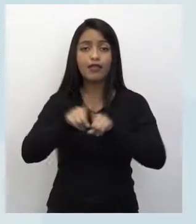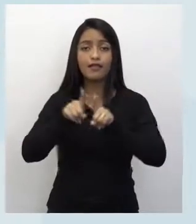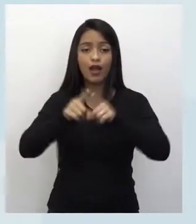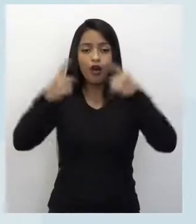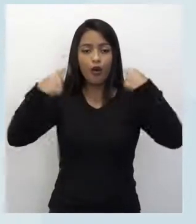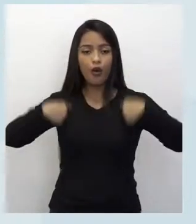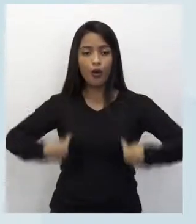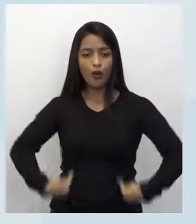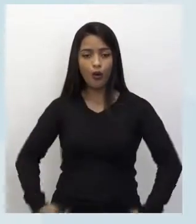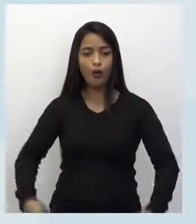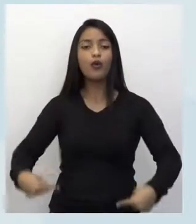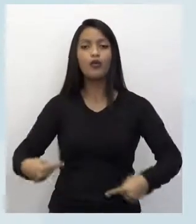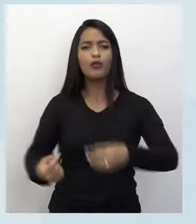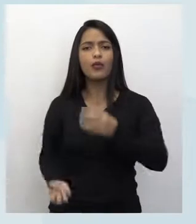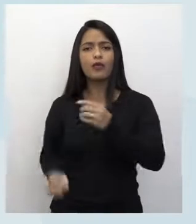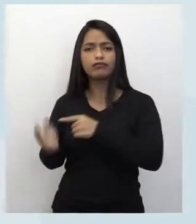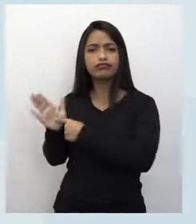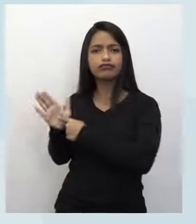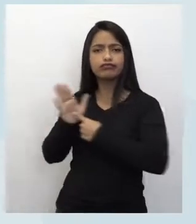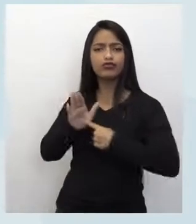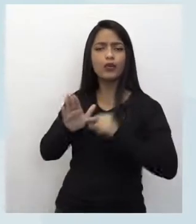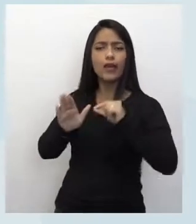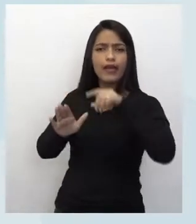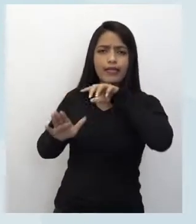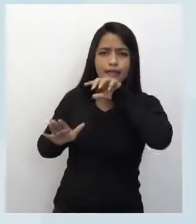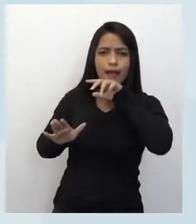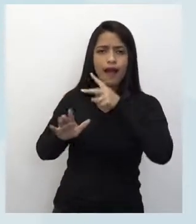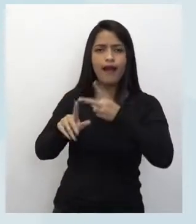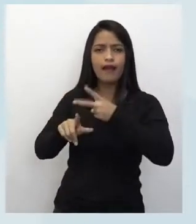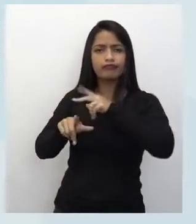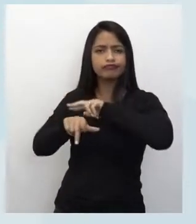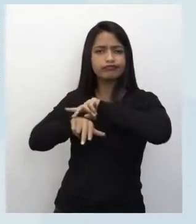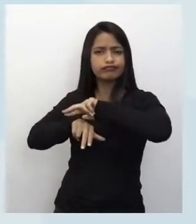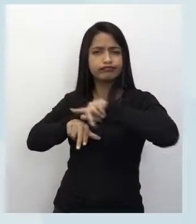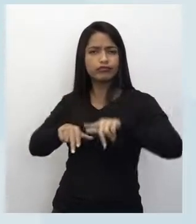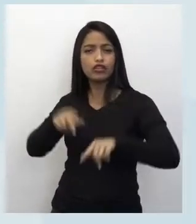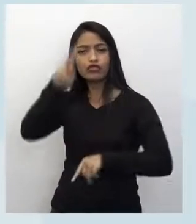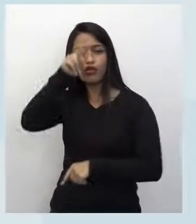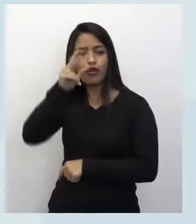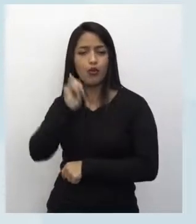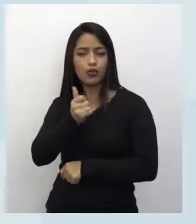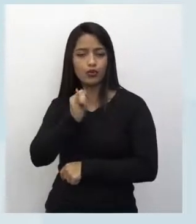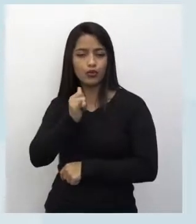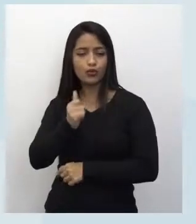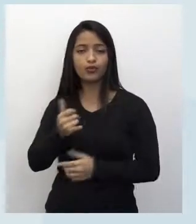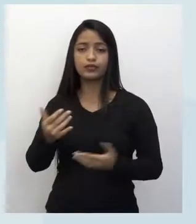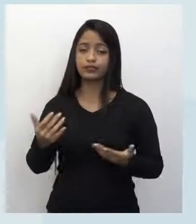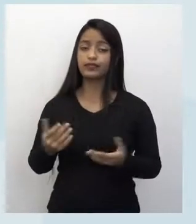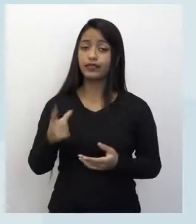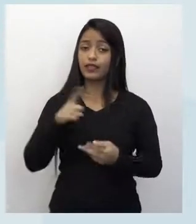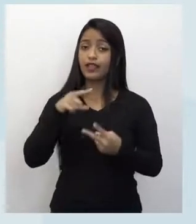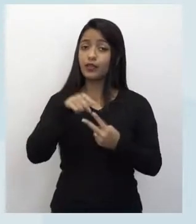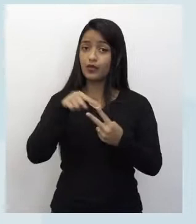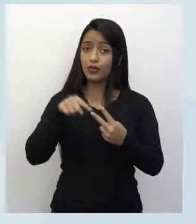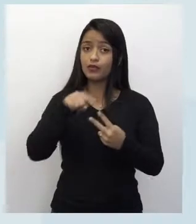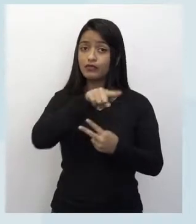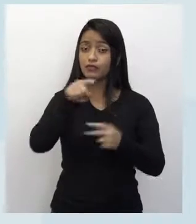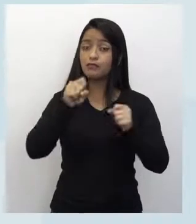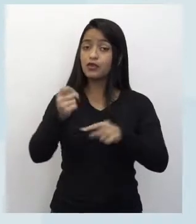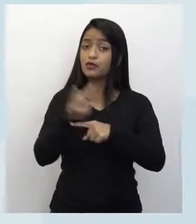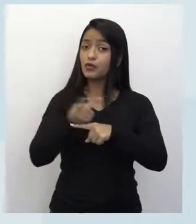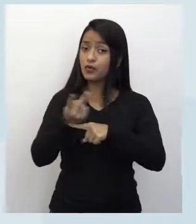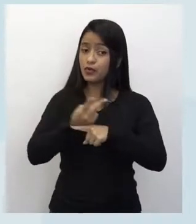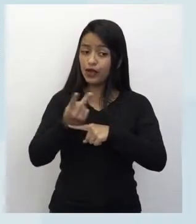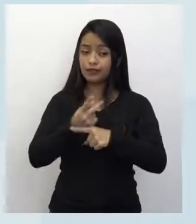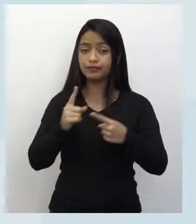animais e outros elementos fantásticos que contam uma história diferente em cada atuação. Trouxe 2 peças para vocês procurarem na internet depois,